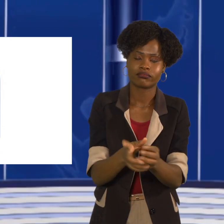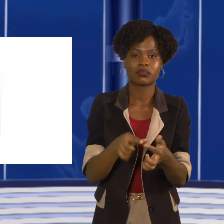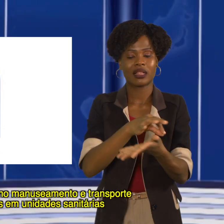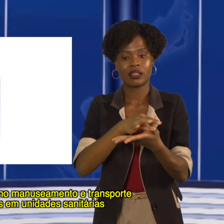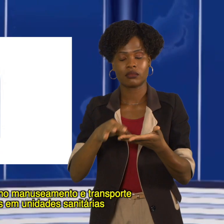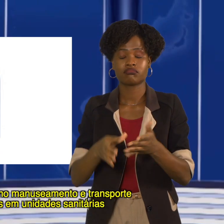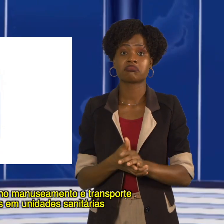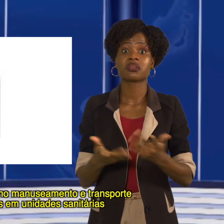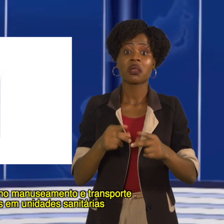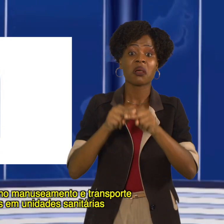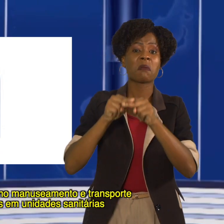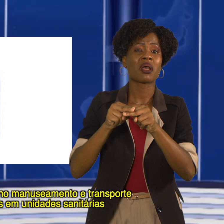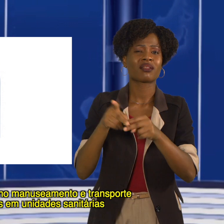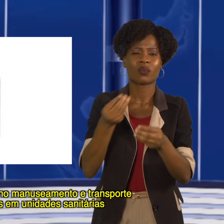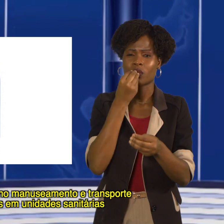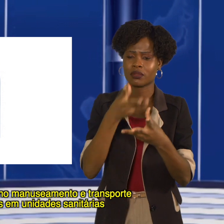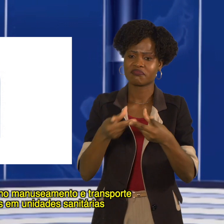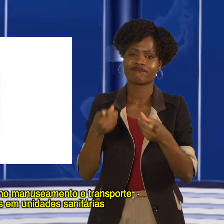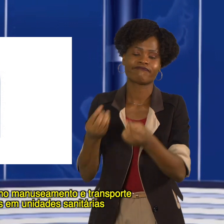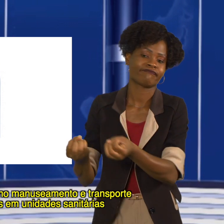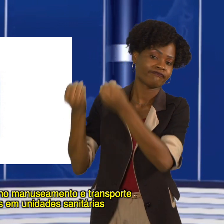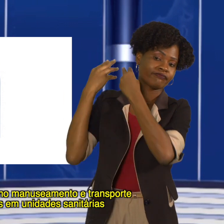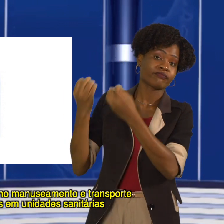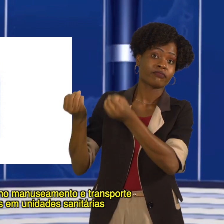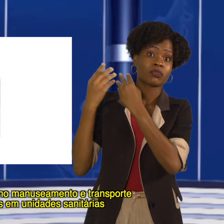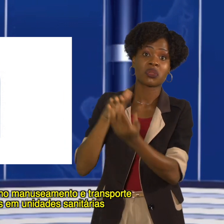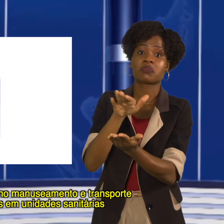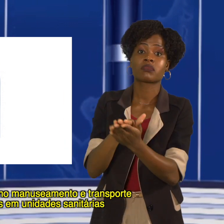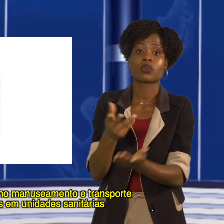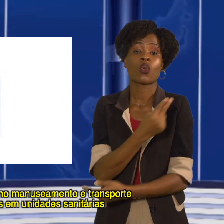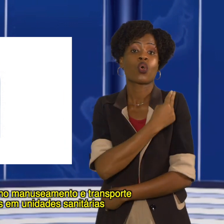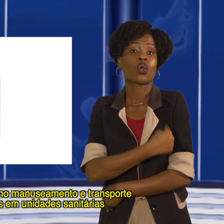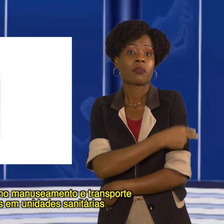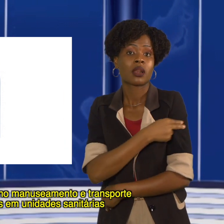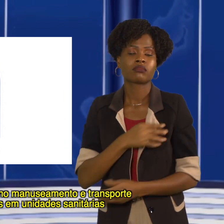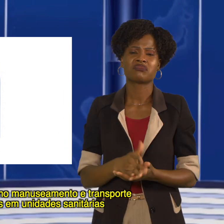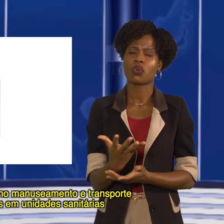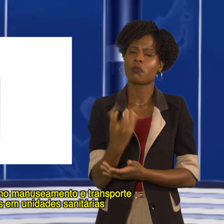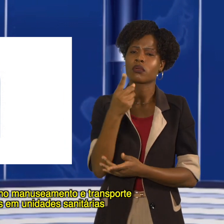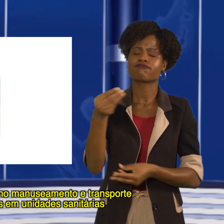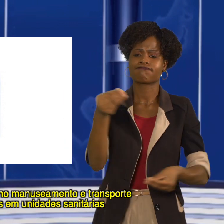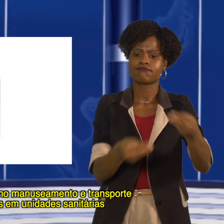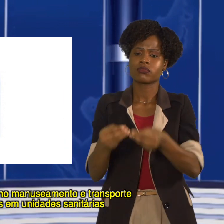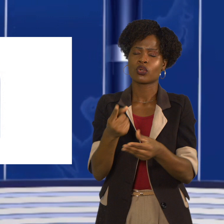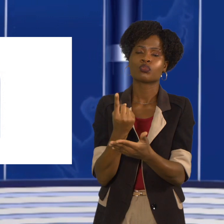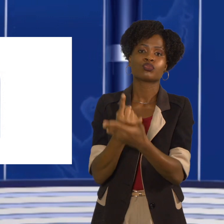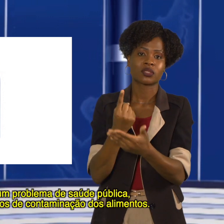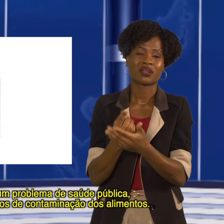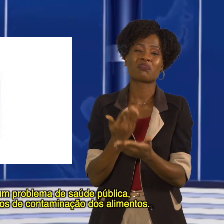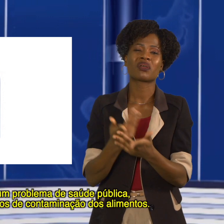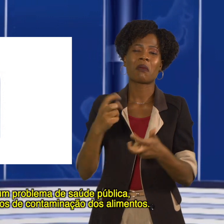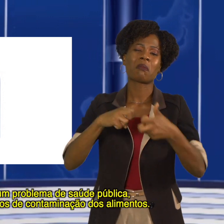A falta de higiene no manuseamento e transporte de alimentos em unidades sanitárias podem